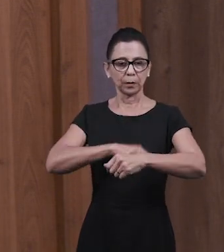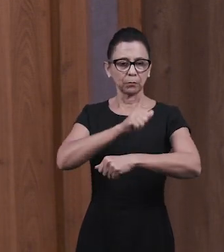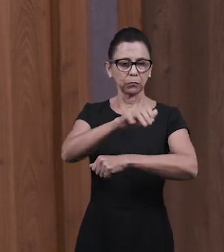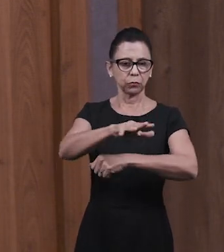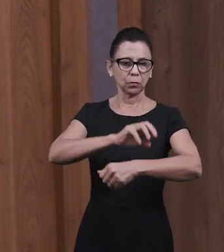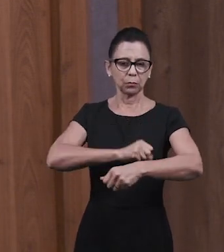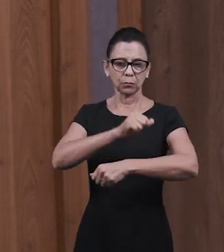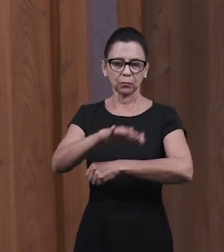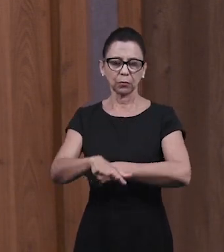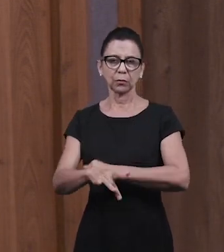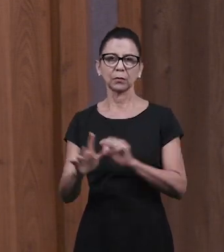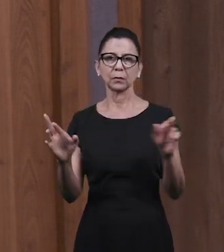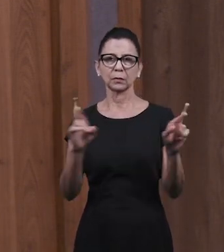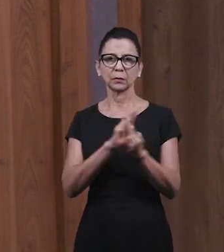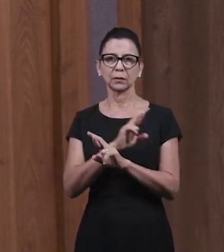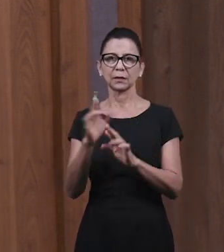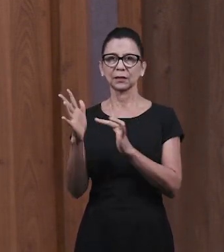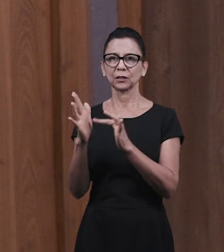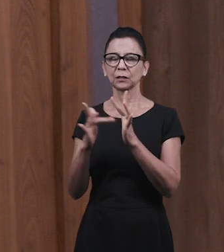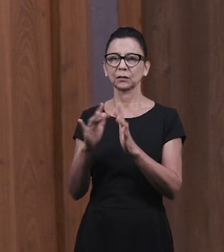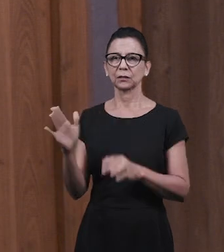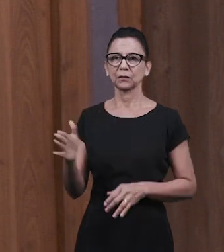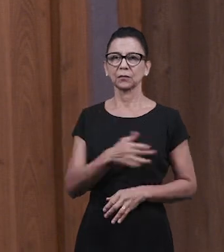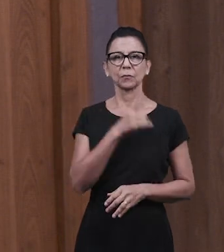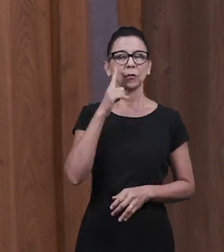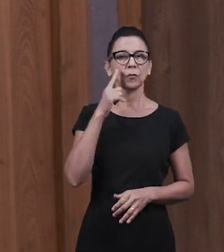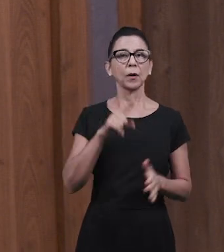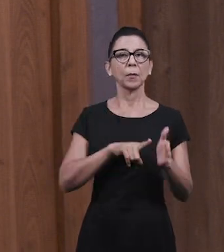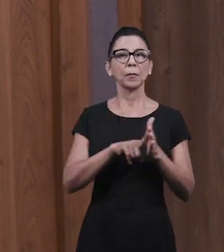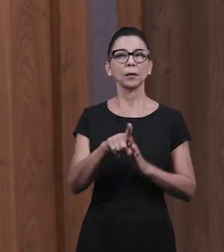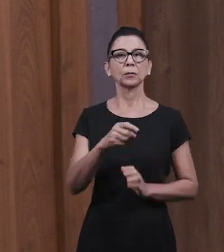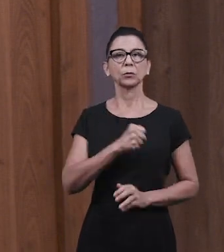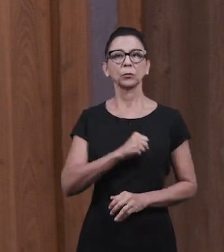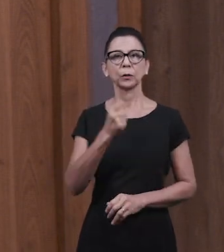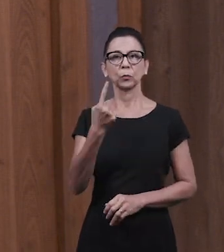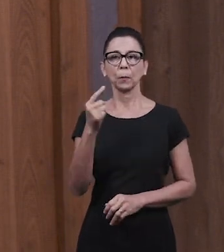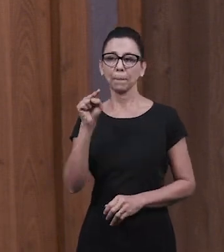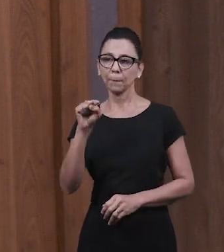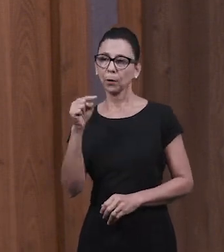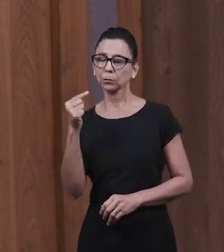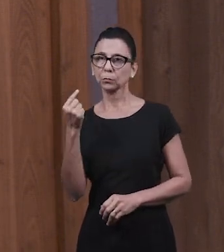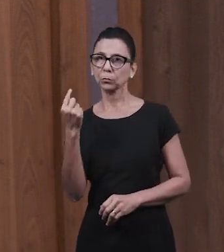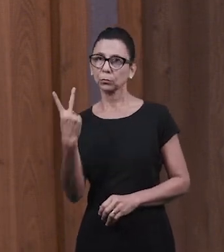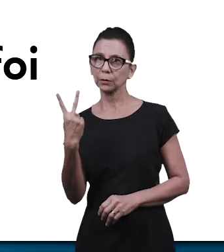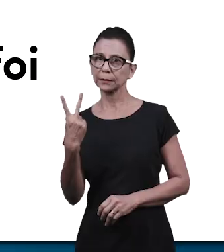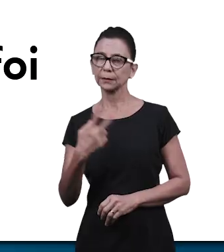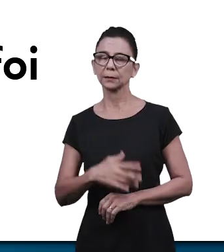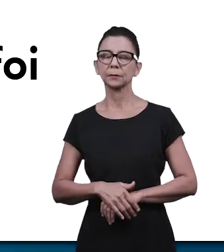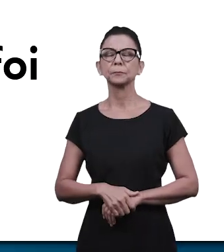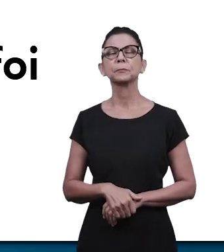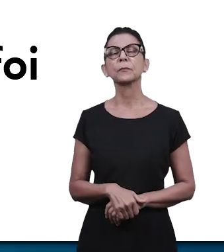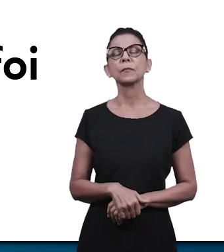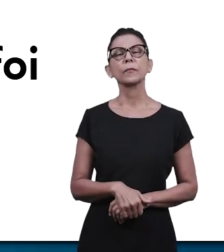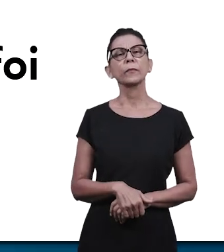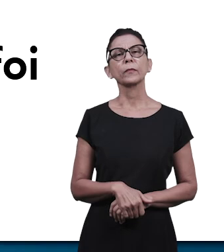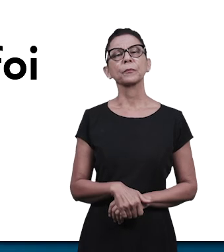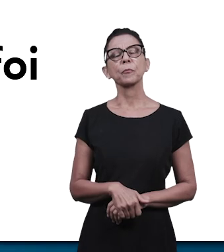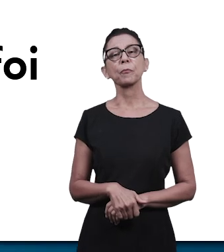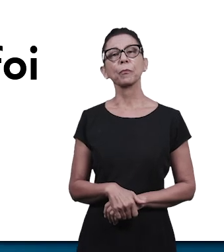sua resposta. Agora vamos à nossa pergunta 1.2. E a pergunta 1.2 é a seguinte: o